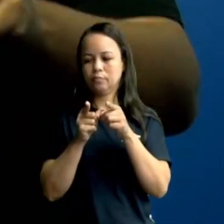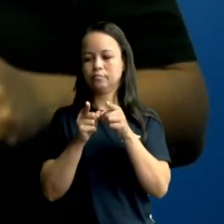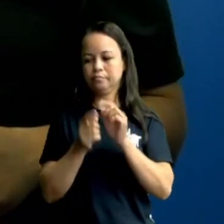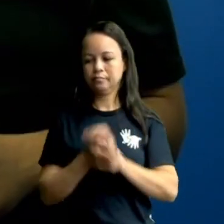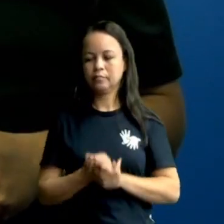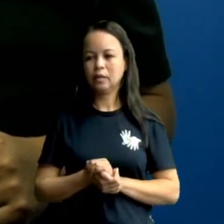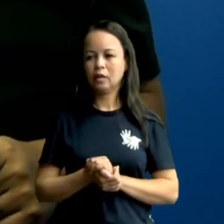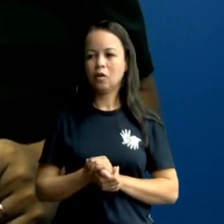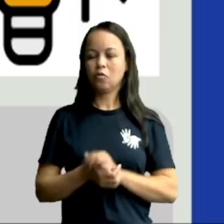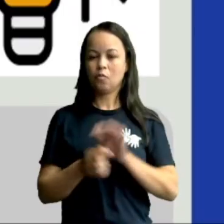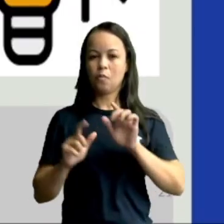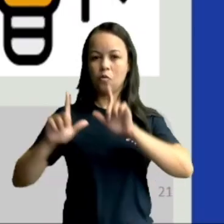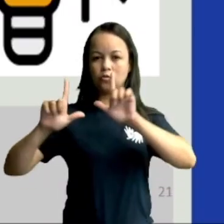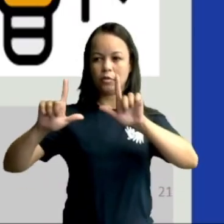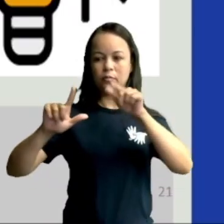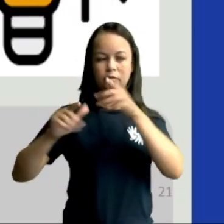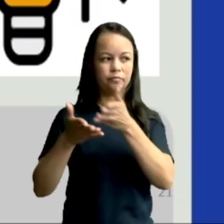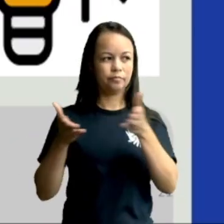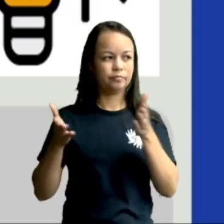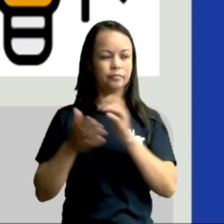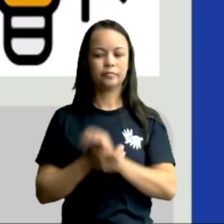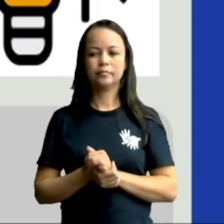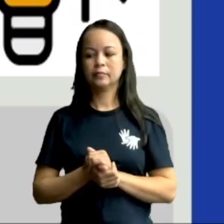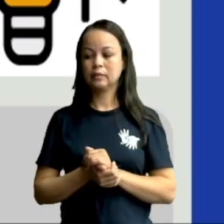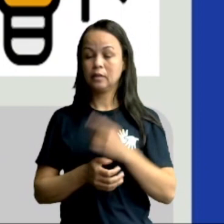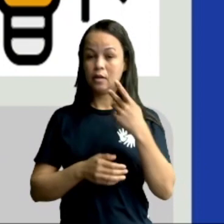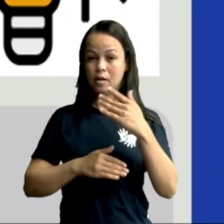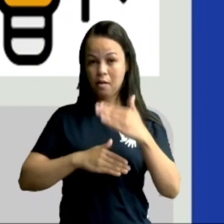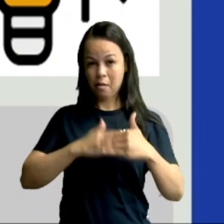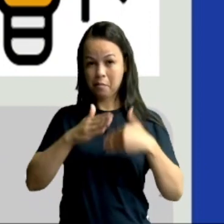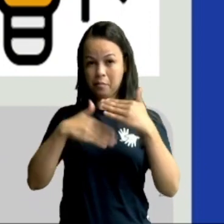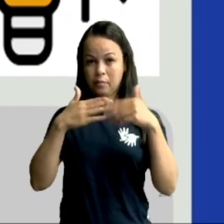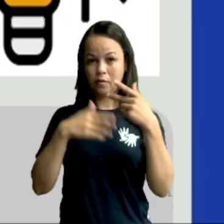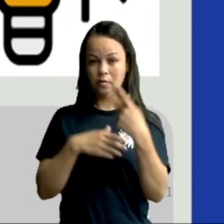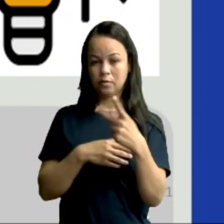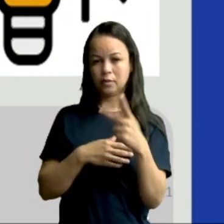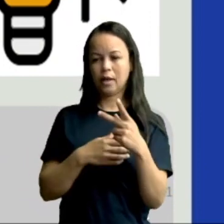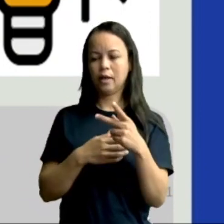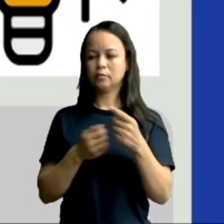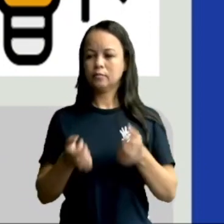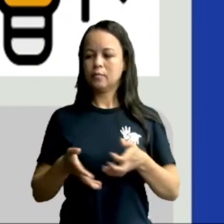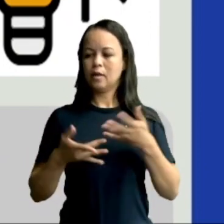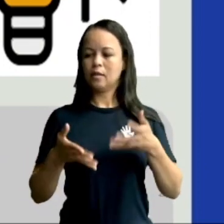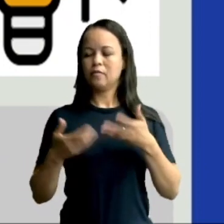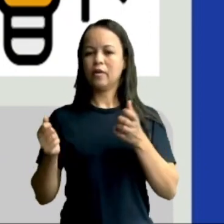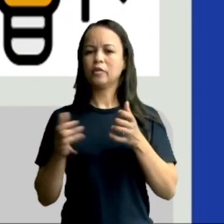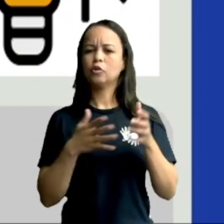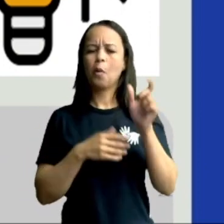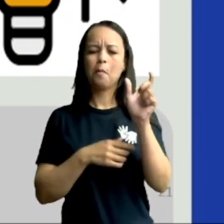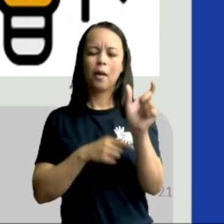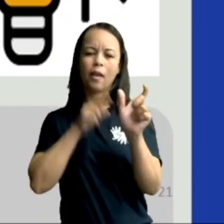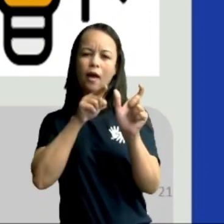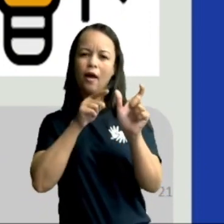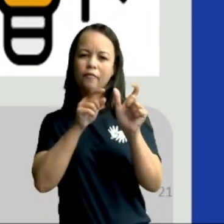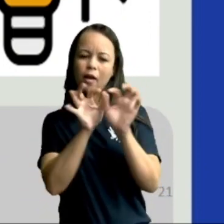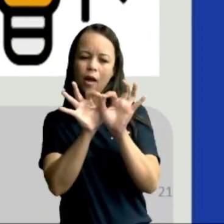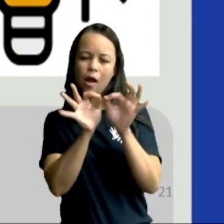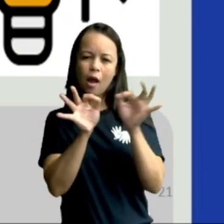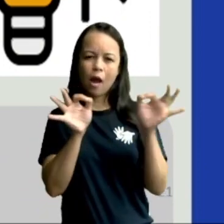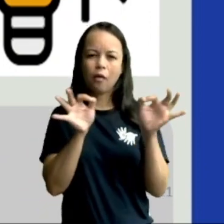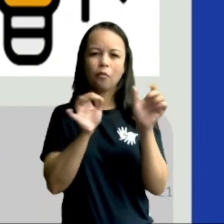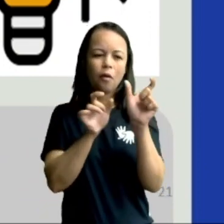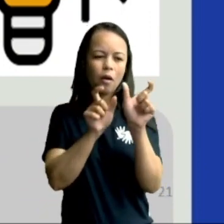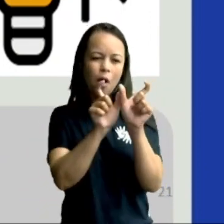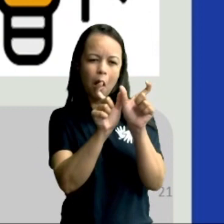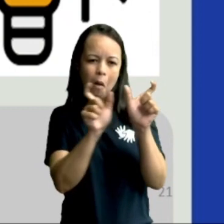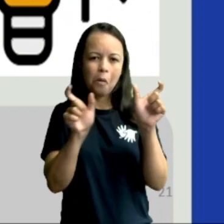abreviação. Vou colocar aqui na tela para vocês. Esse processo se manifesta quando uma palavra é muito longa, pois